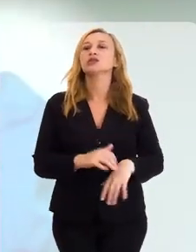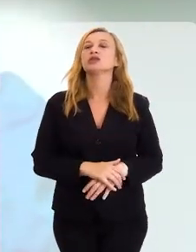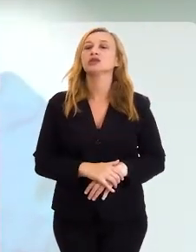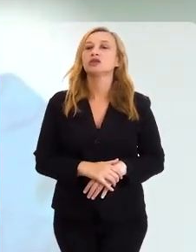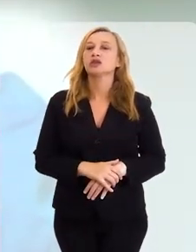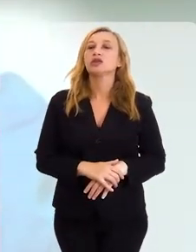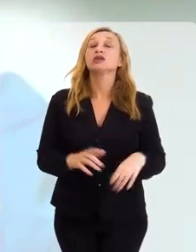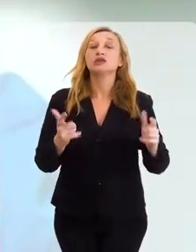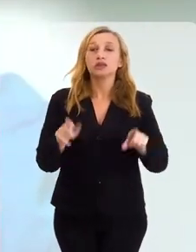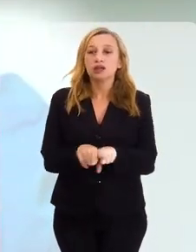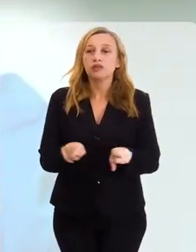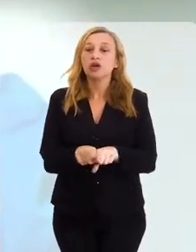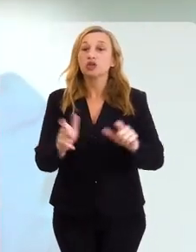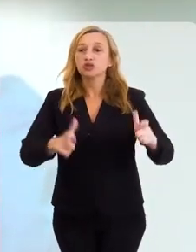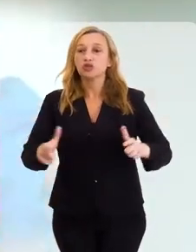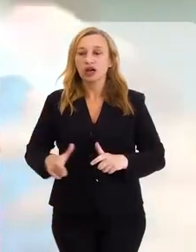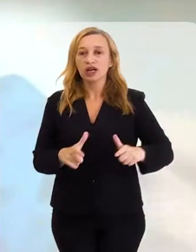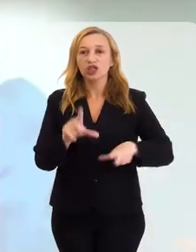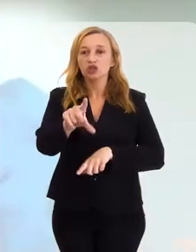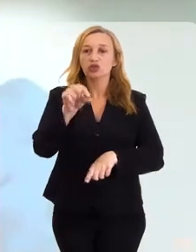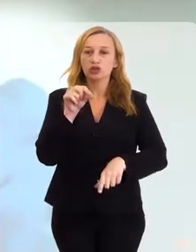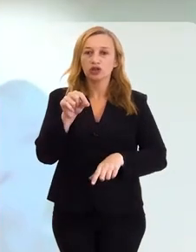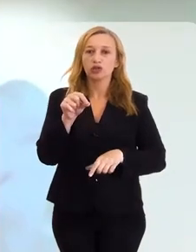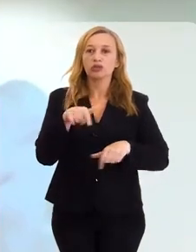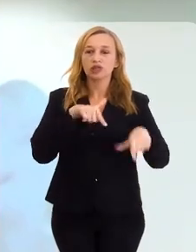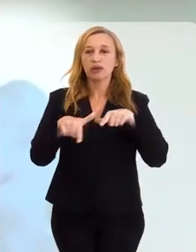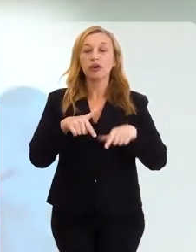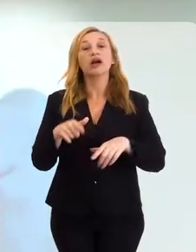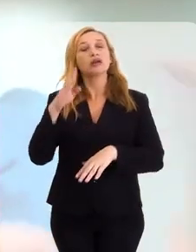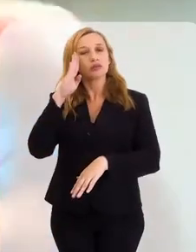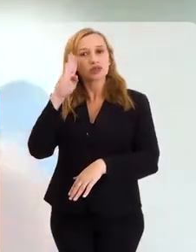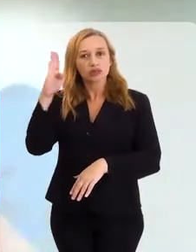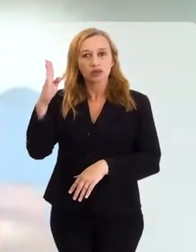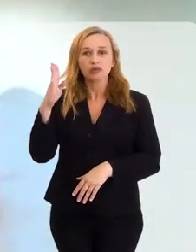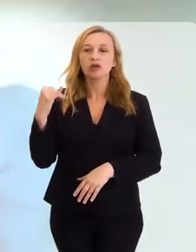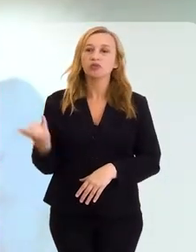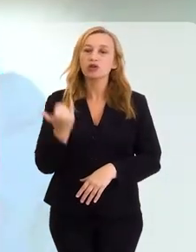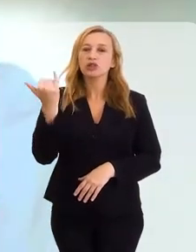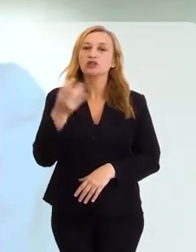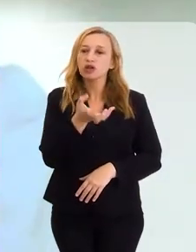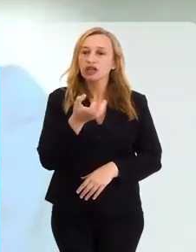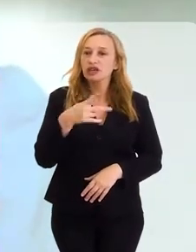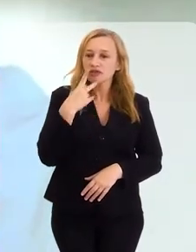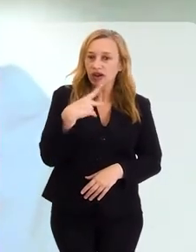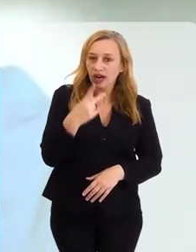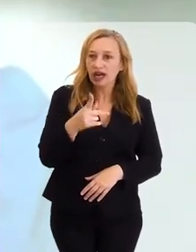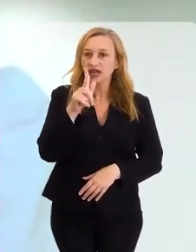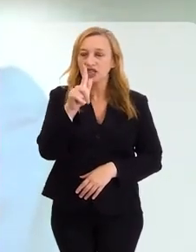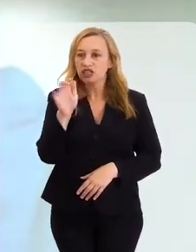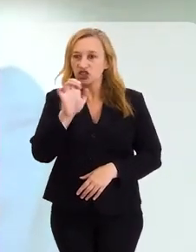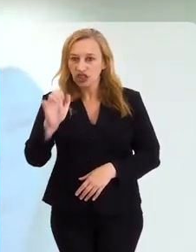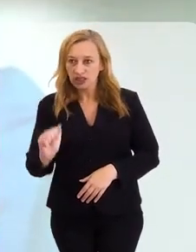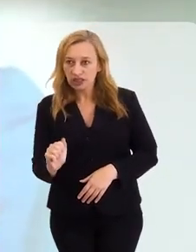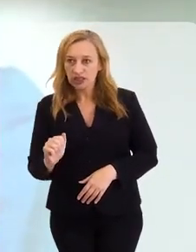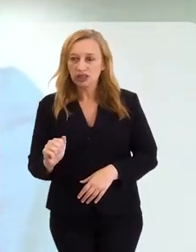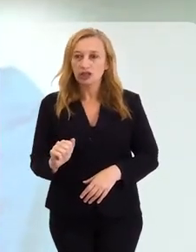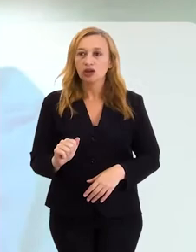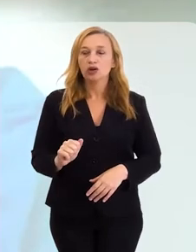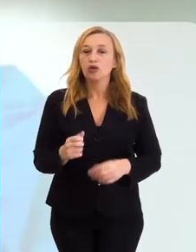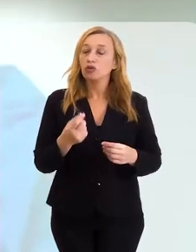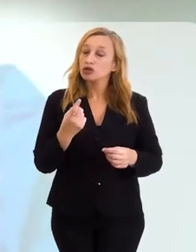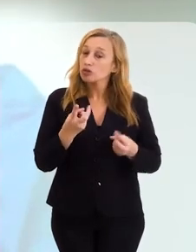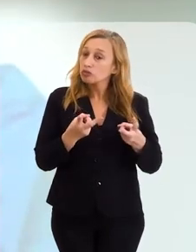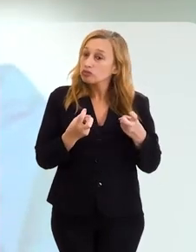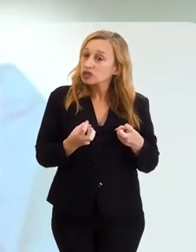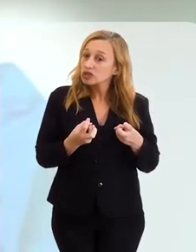de informações, etc., e os locais escolhidos para o trabalho. Esse é outro ponto muito importante que eu queria ressaltar, Geisa,